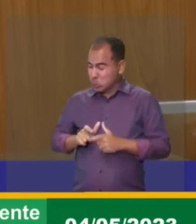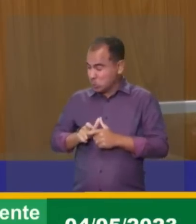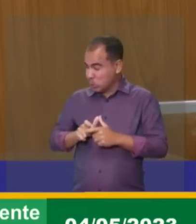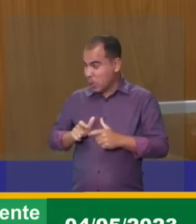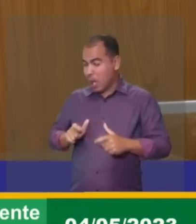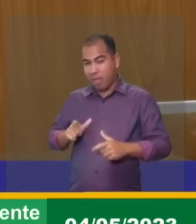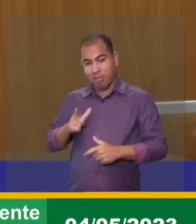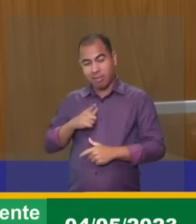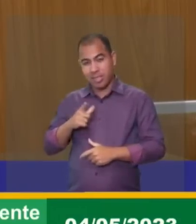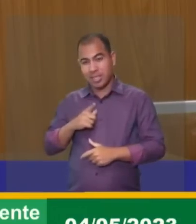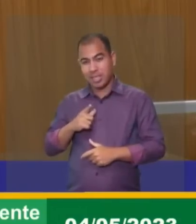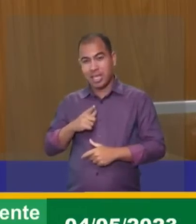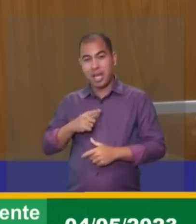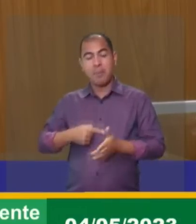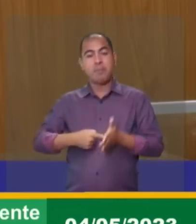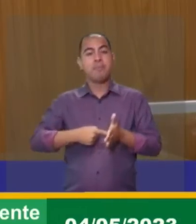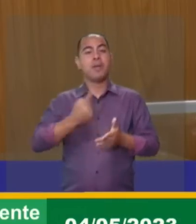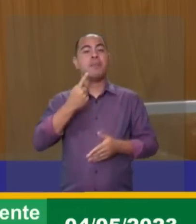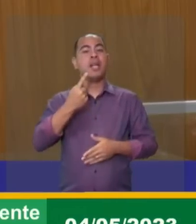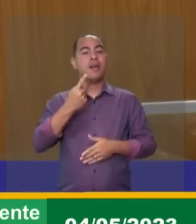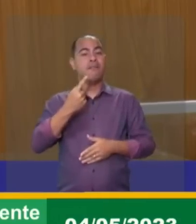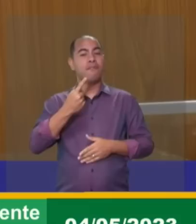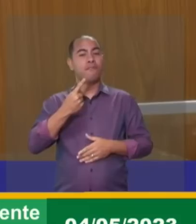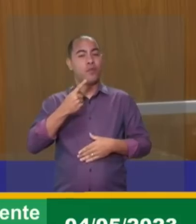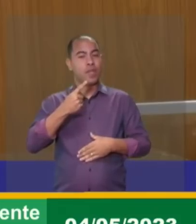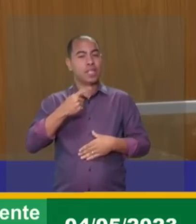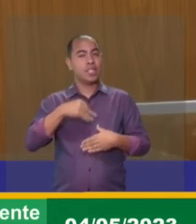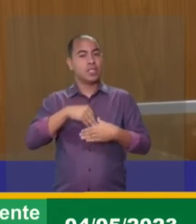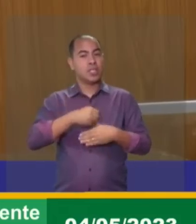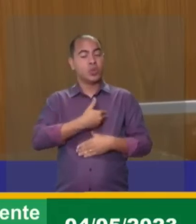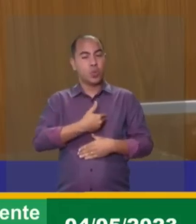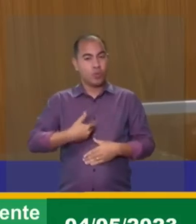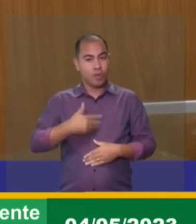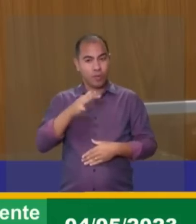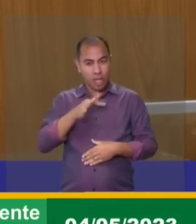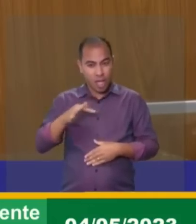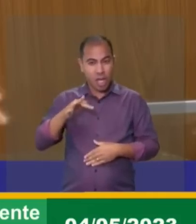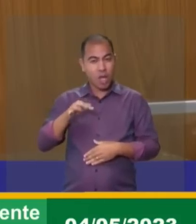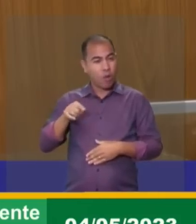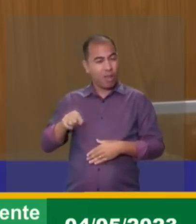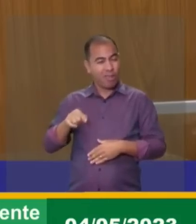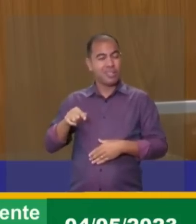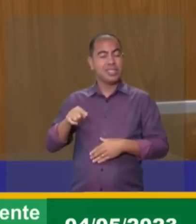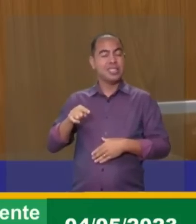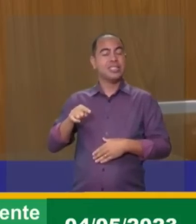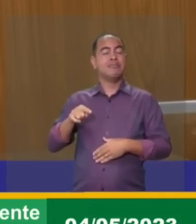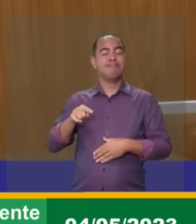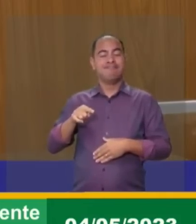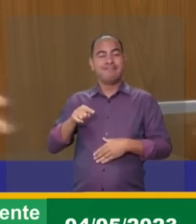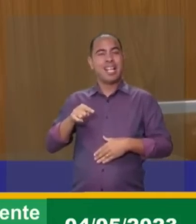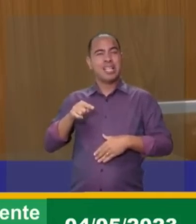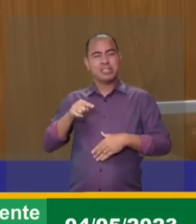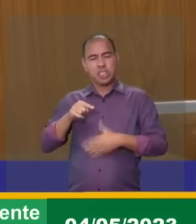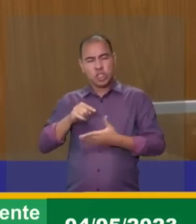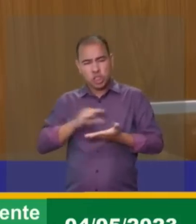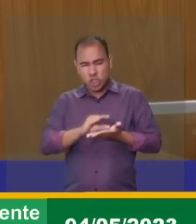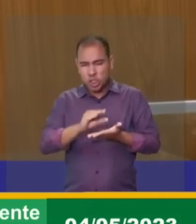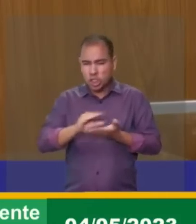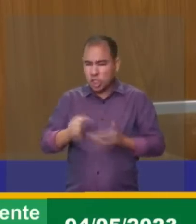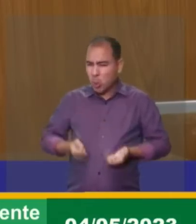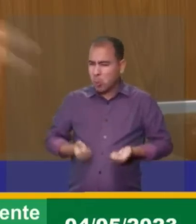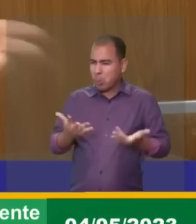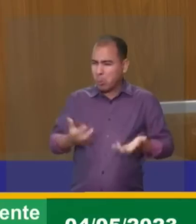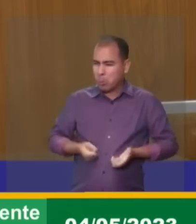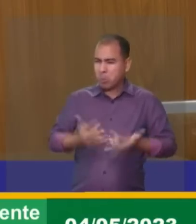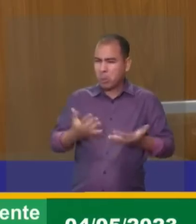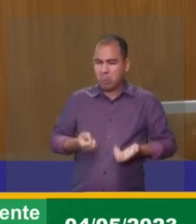dentro do governo federal gastando da forma como gastar mudando as leis buscando orçamento